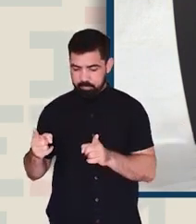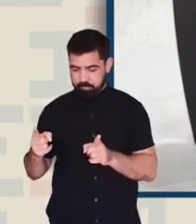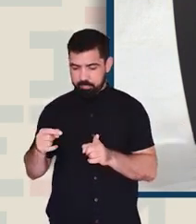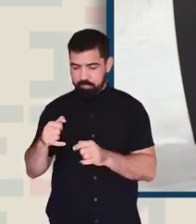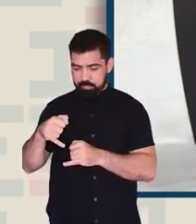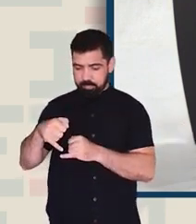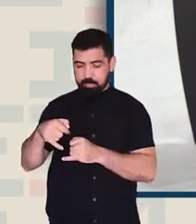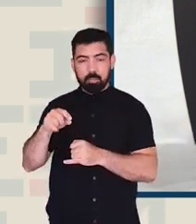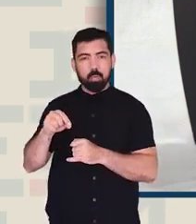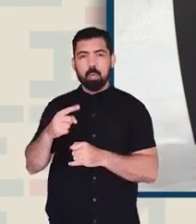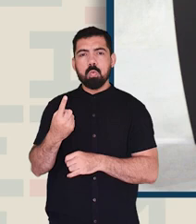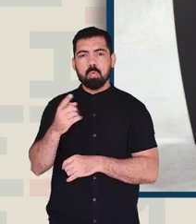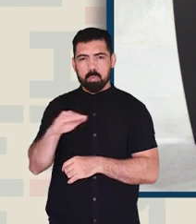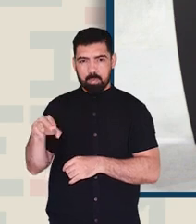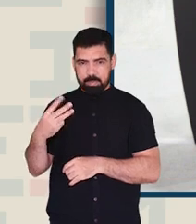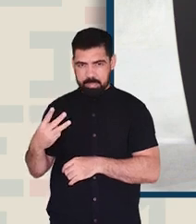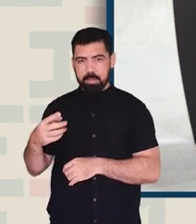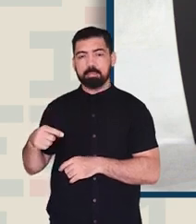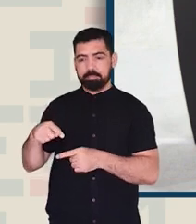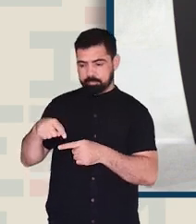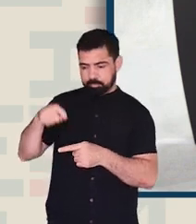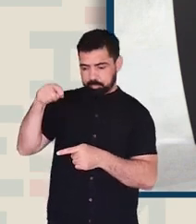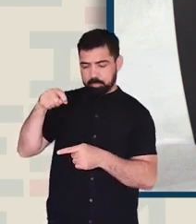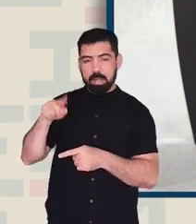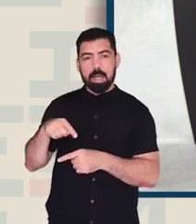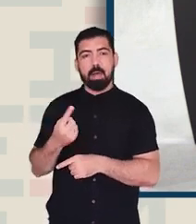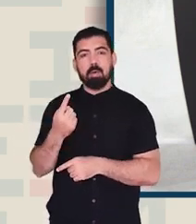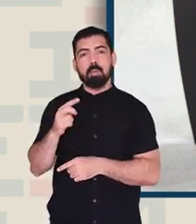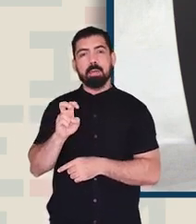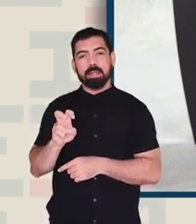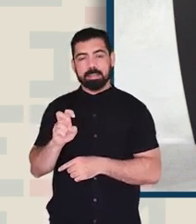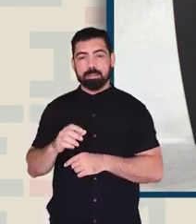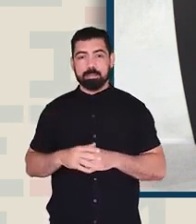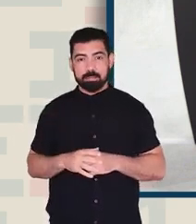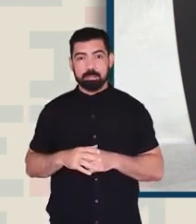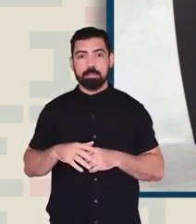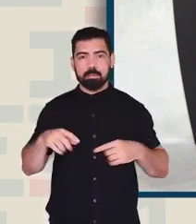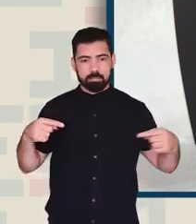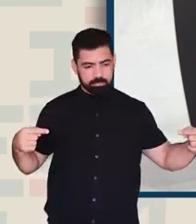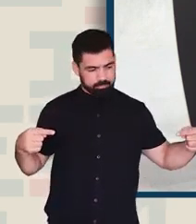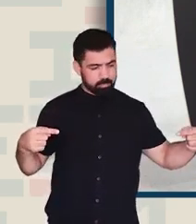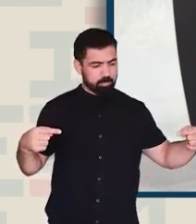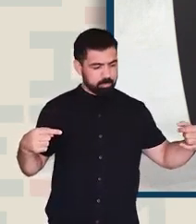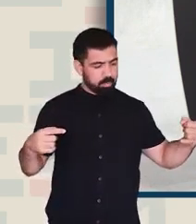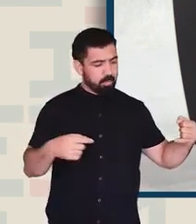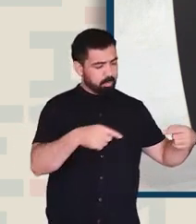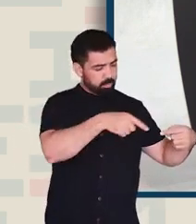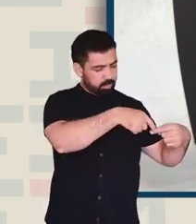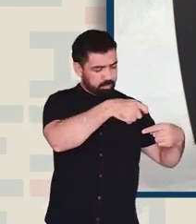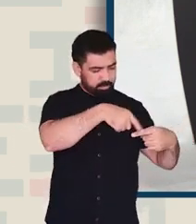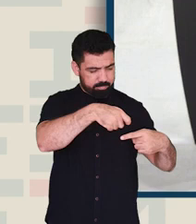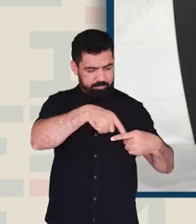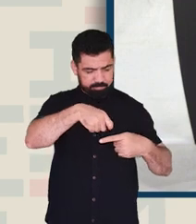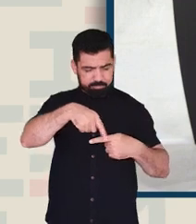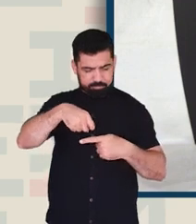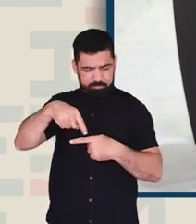metade da metade, um terço, ele vai ter uma quinta e depois ele vai ter uma quarta e essa série ela vai